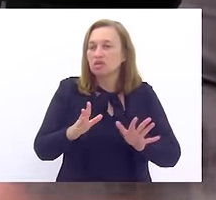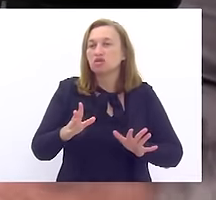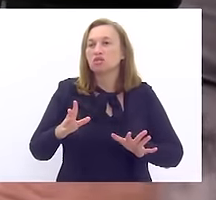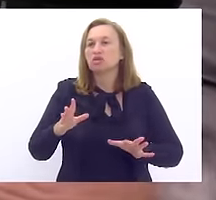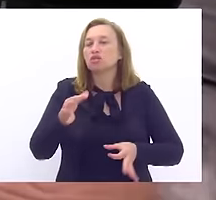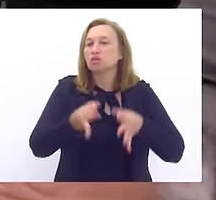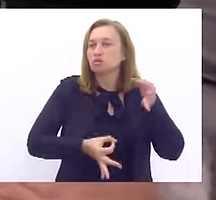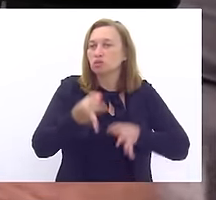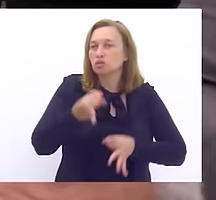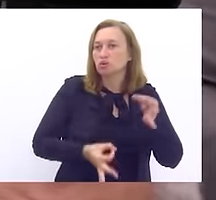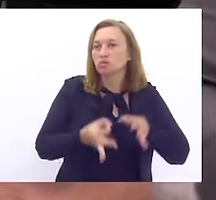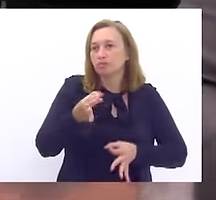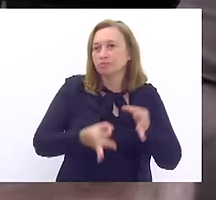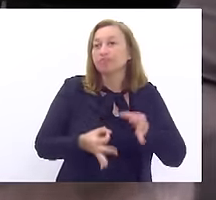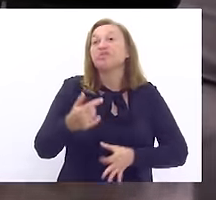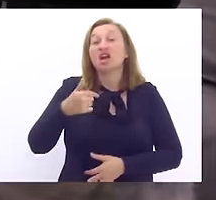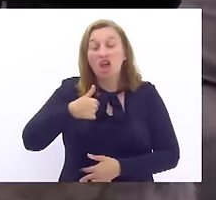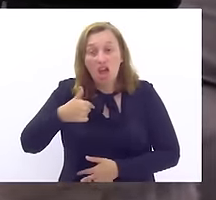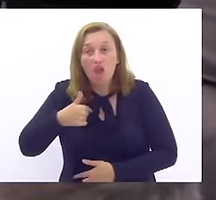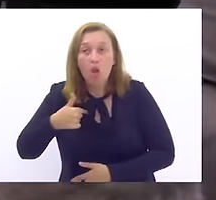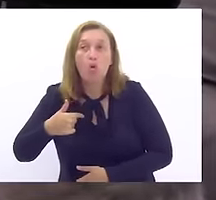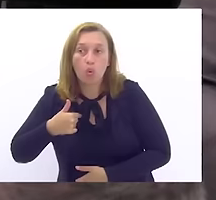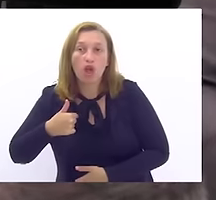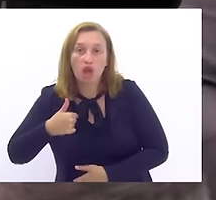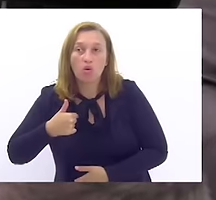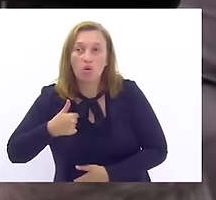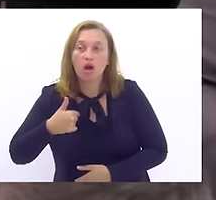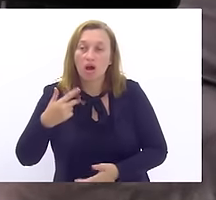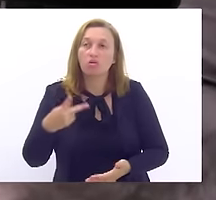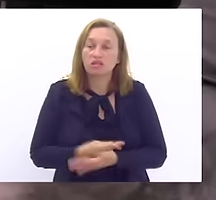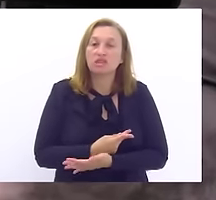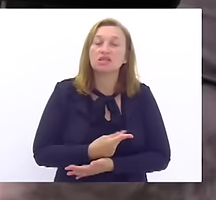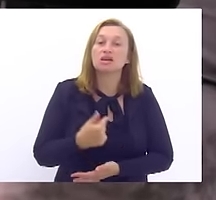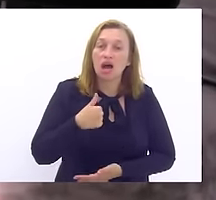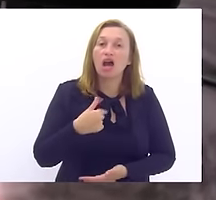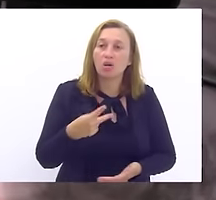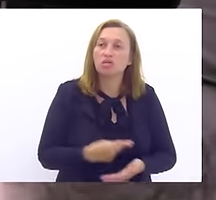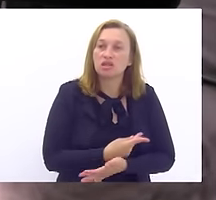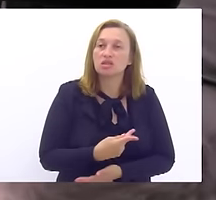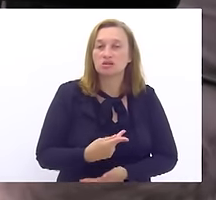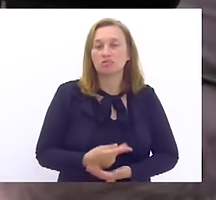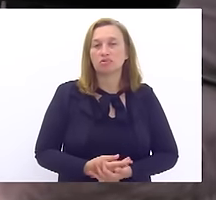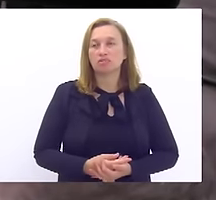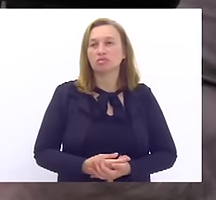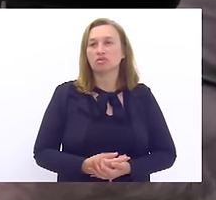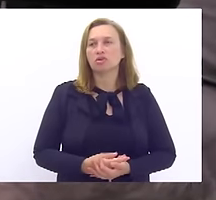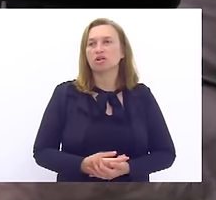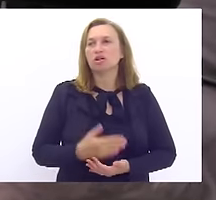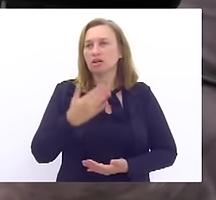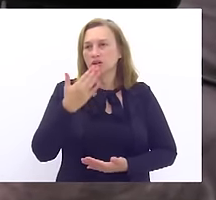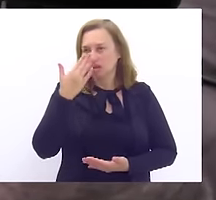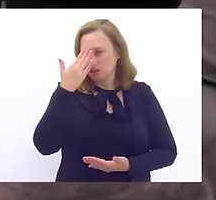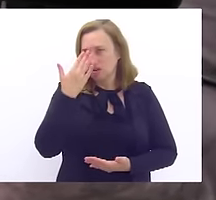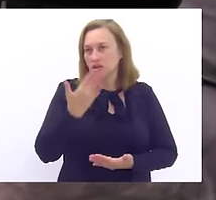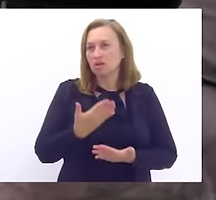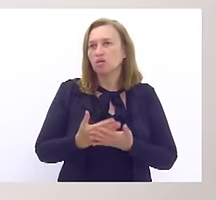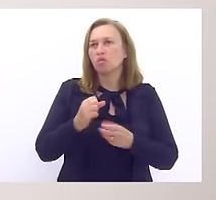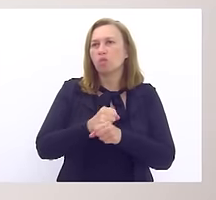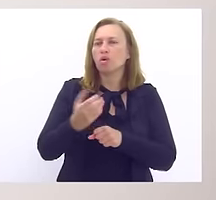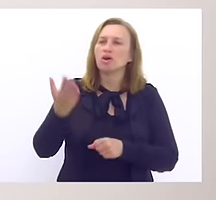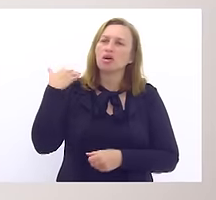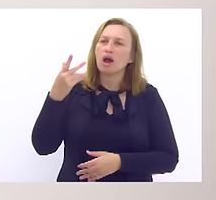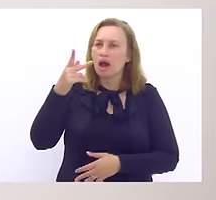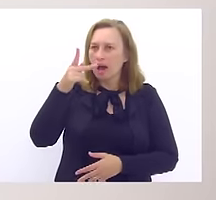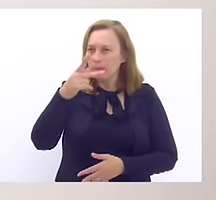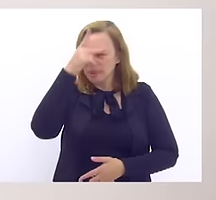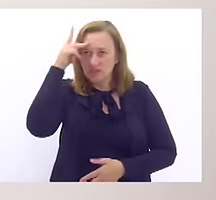o valor eu já fui alvo dessa máfia quando eu já fui alvo dessa máfia E aí uma pessoa disse